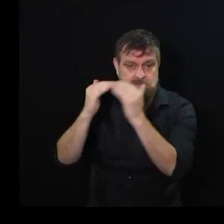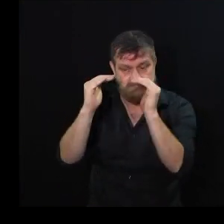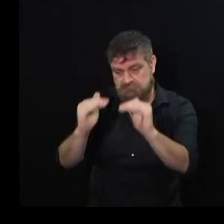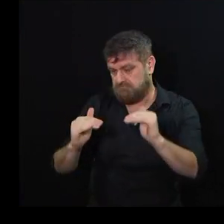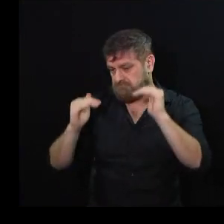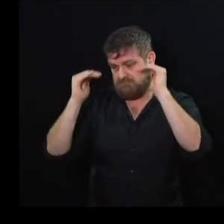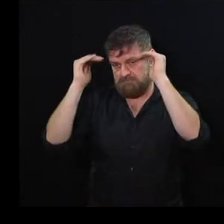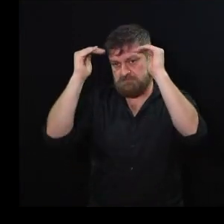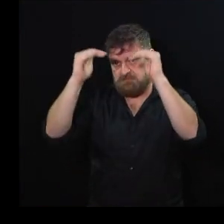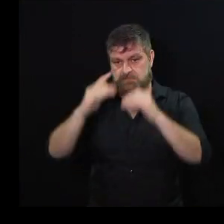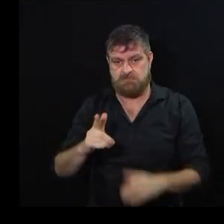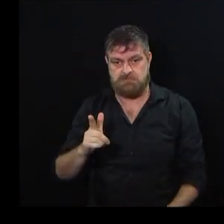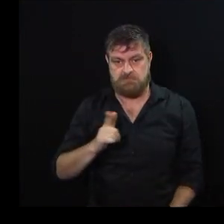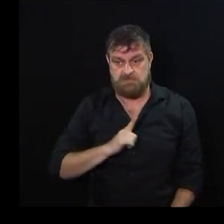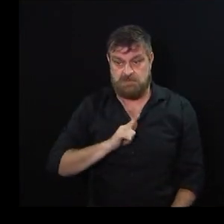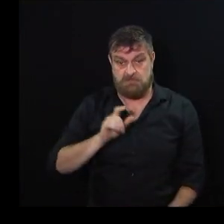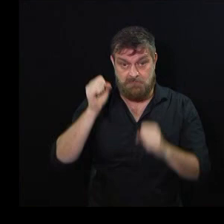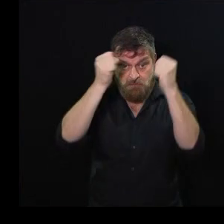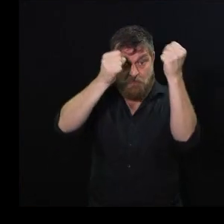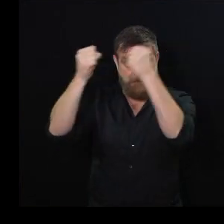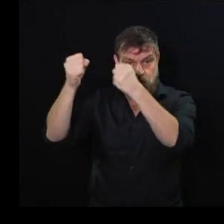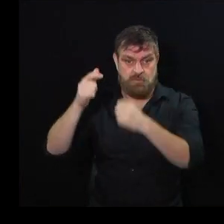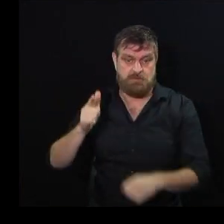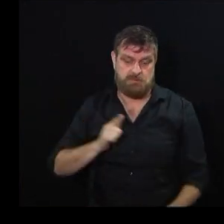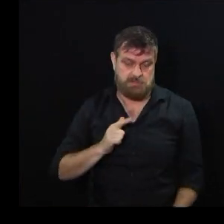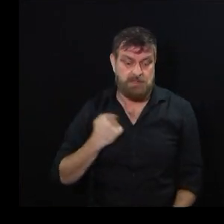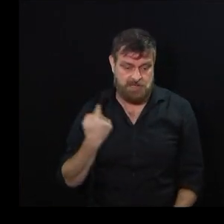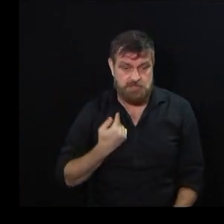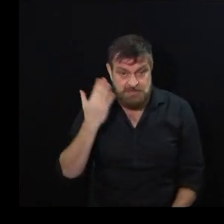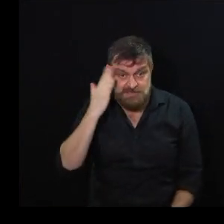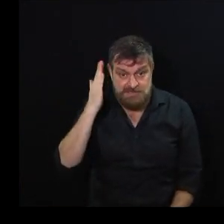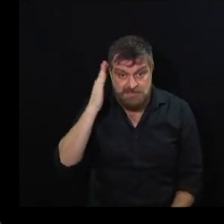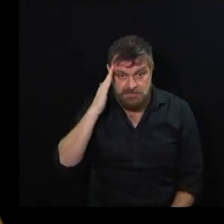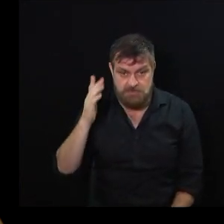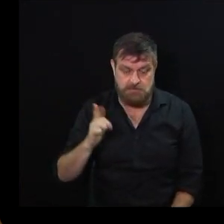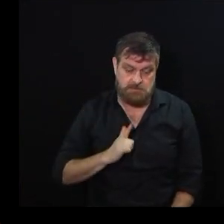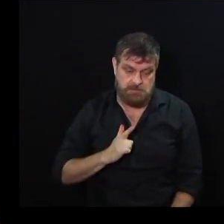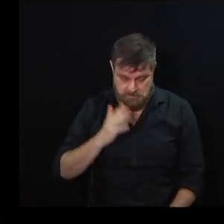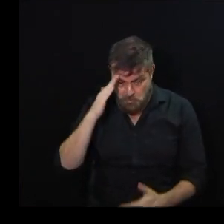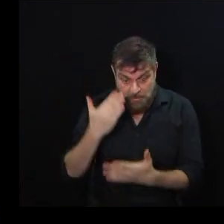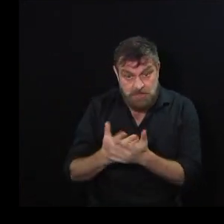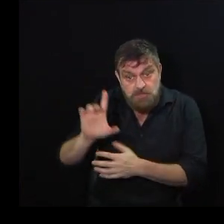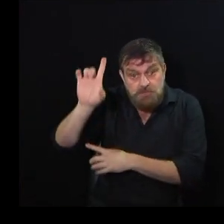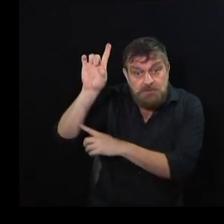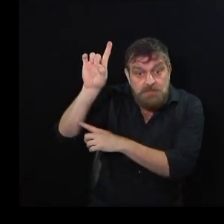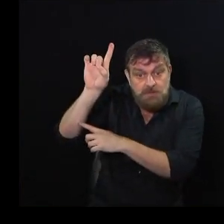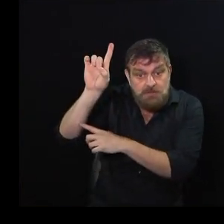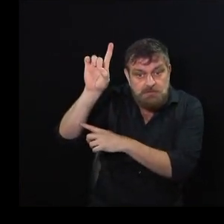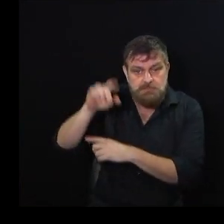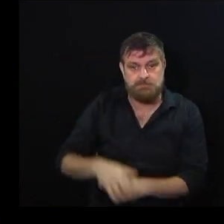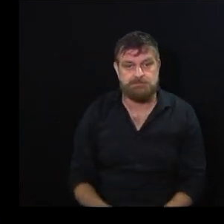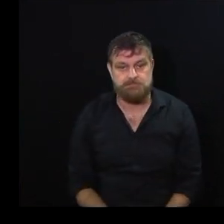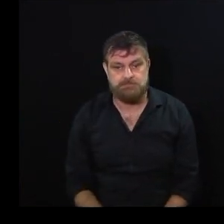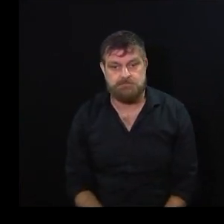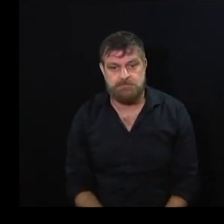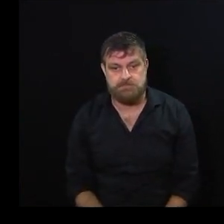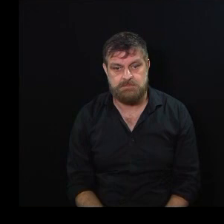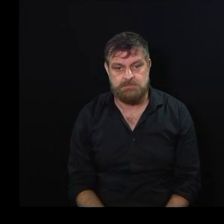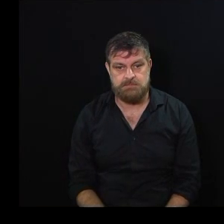mais além, superior ao Deus. No caso, eu acho que é Deus. Eu acho que seria para você se